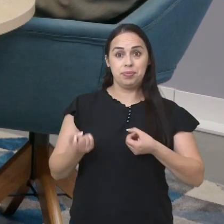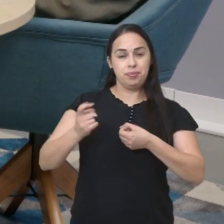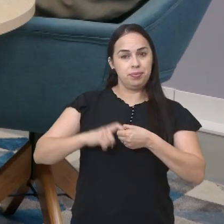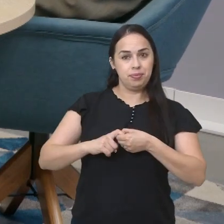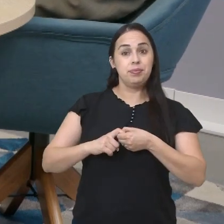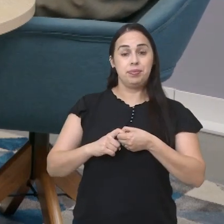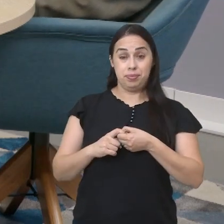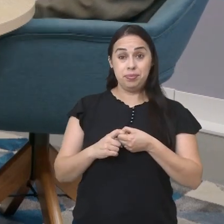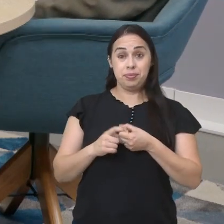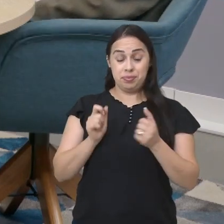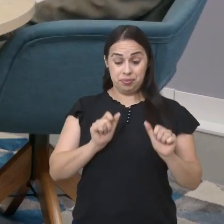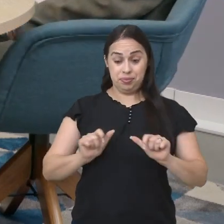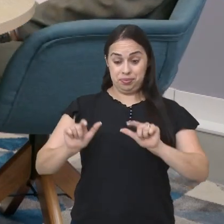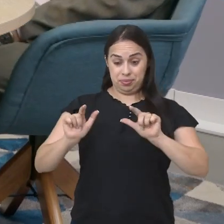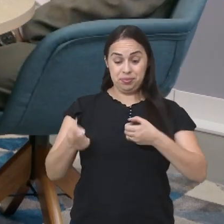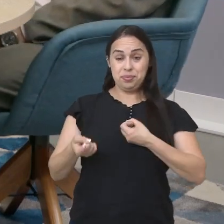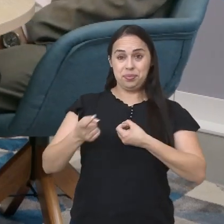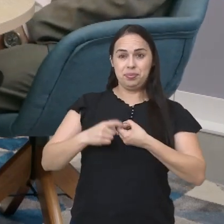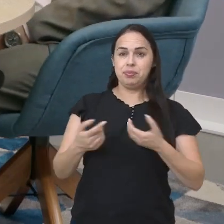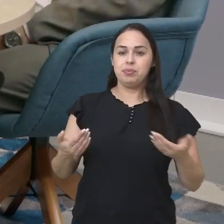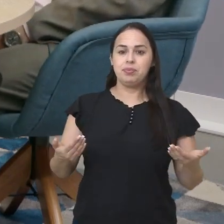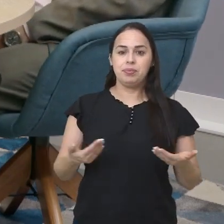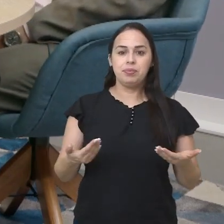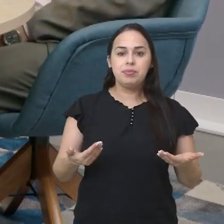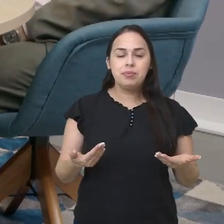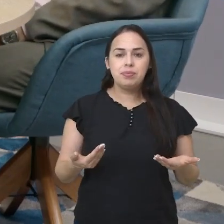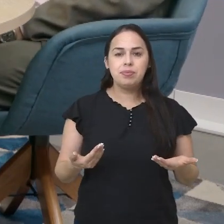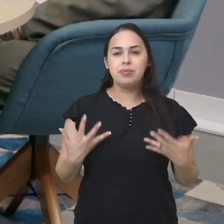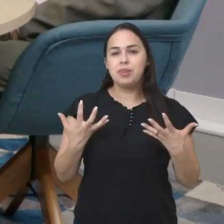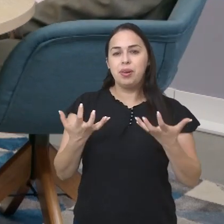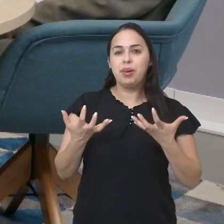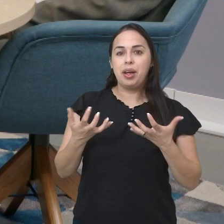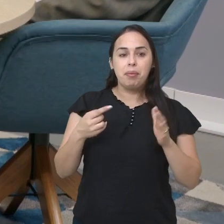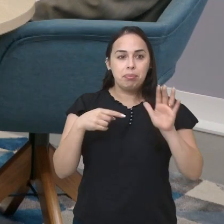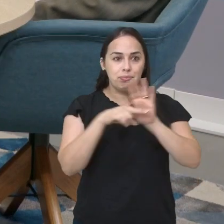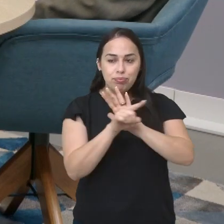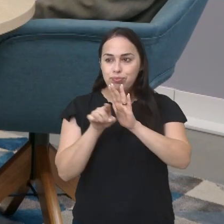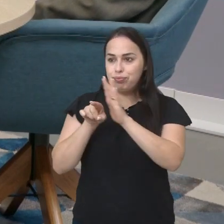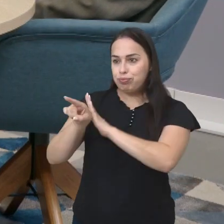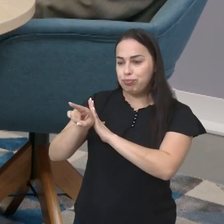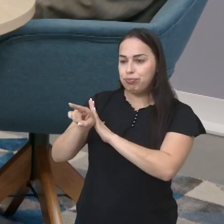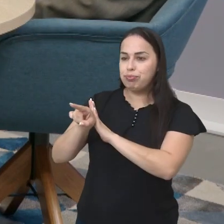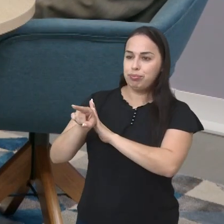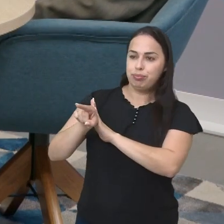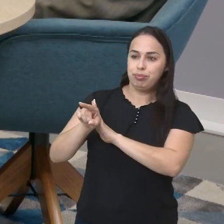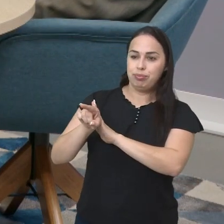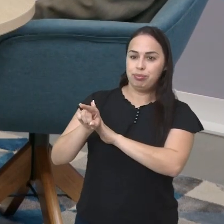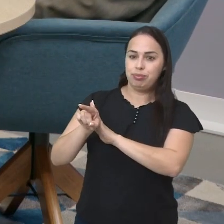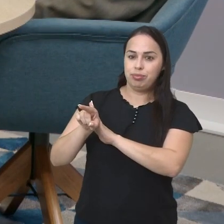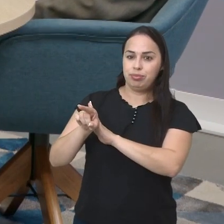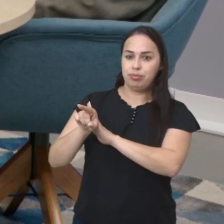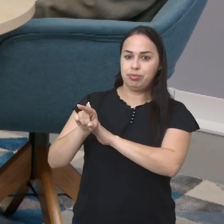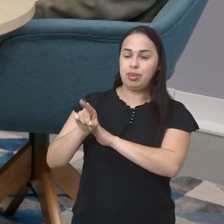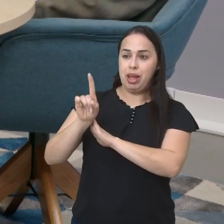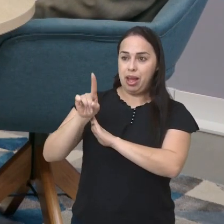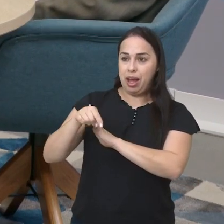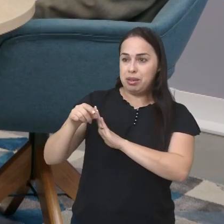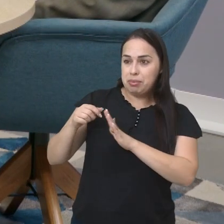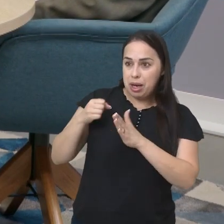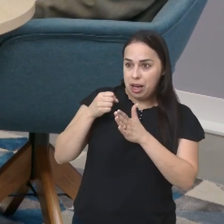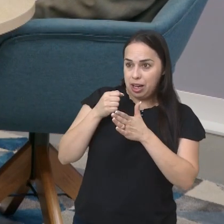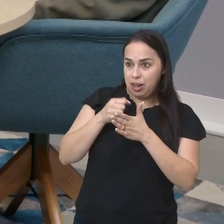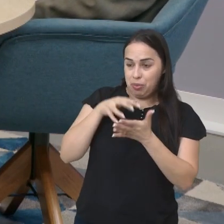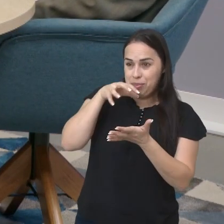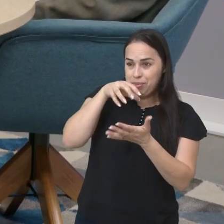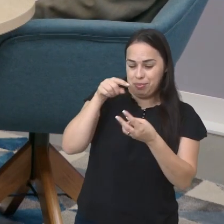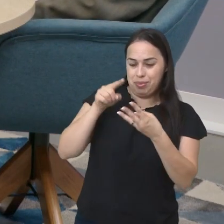Volta com Diálogos da Cidade. Bom, gente, eu queria já voltar perguntando para vocês, é uma luta para as instituições